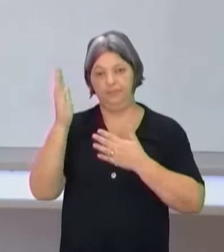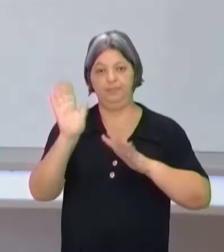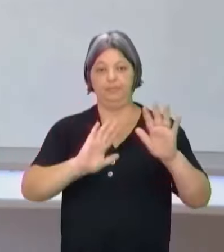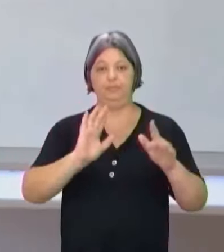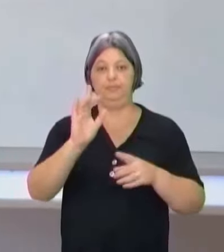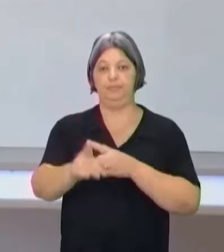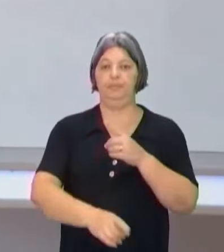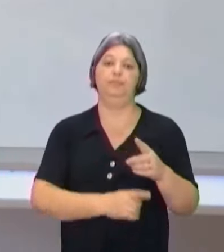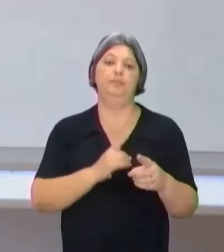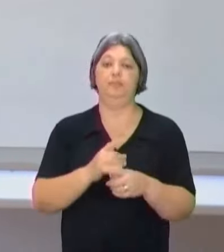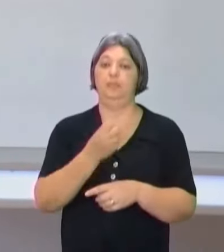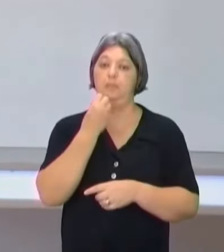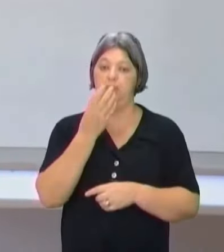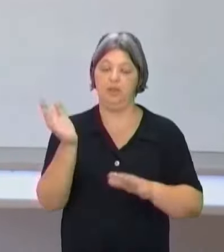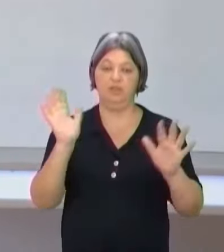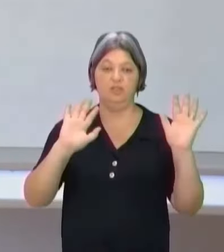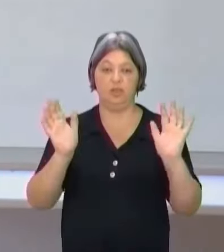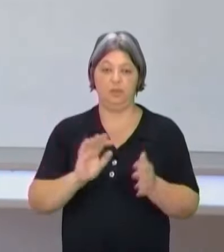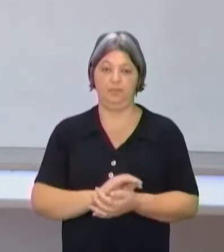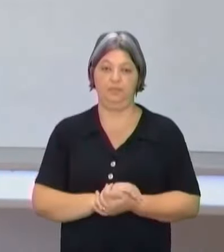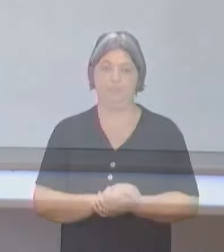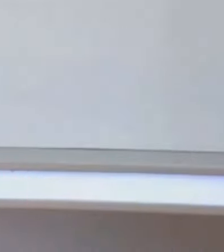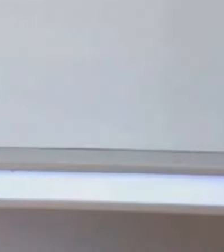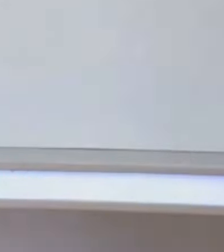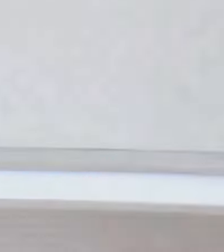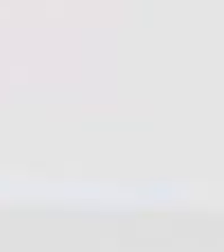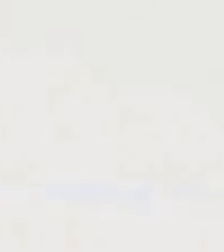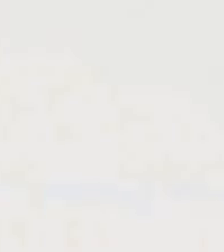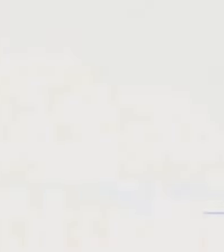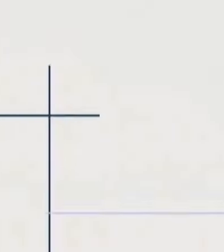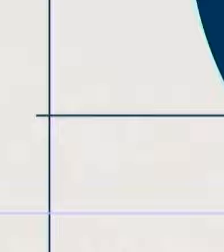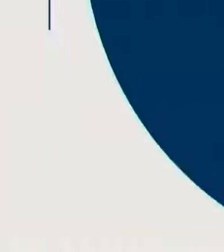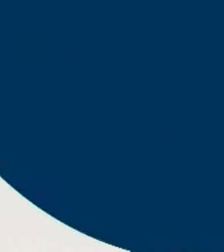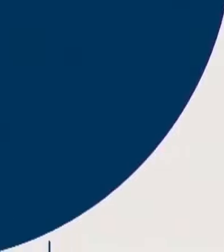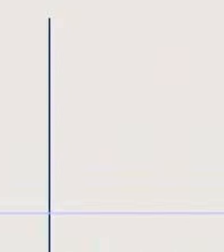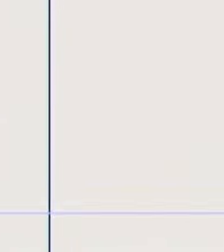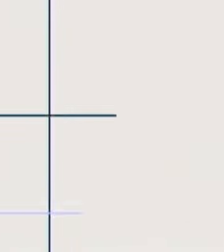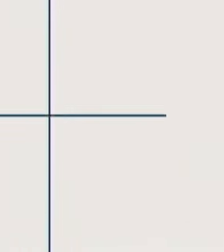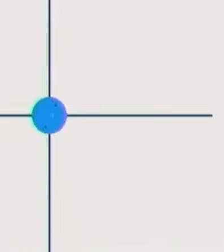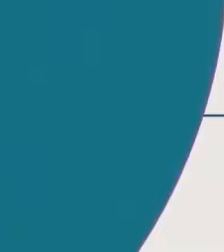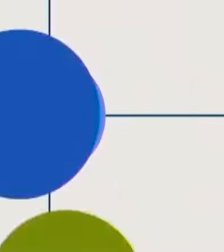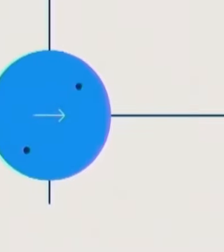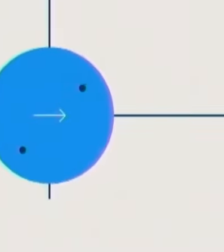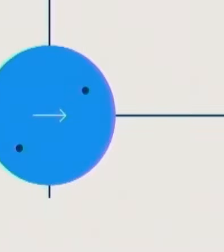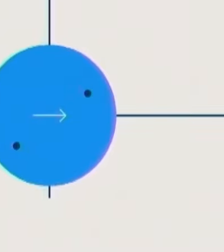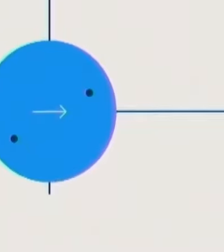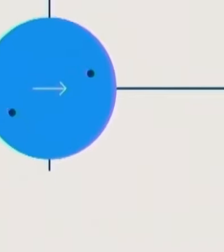próxima. Fiquem bem, viu? Tchau, tchau.